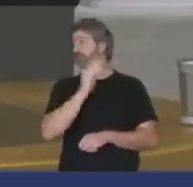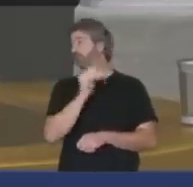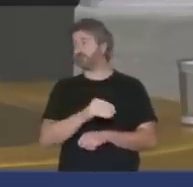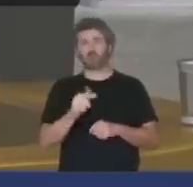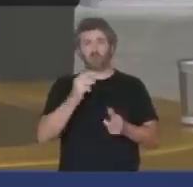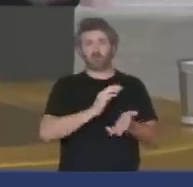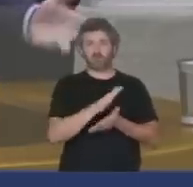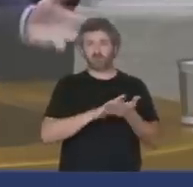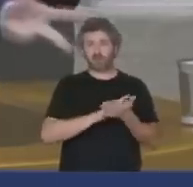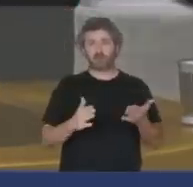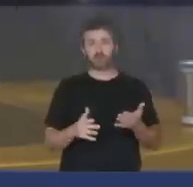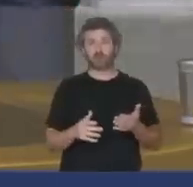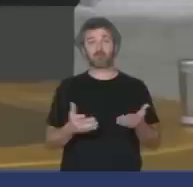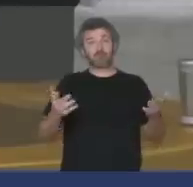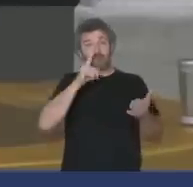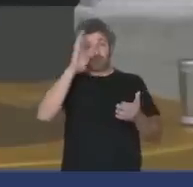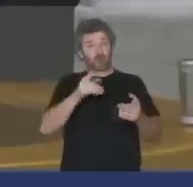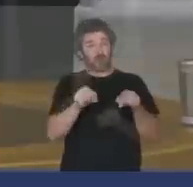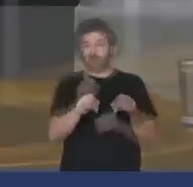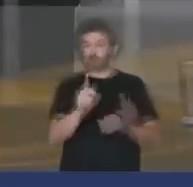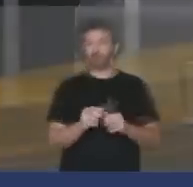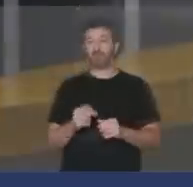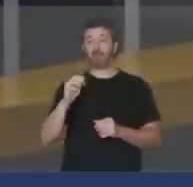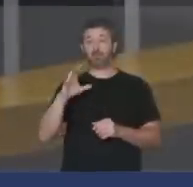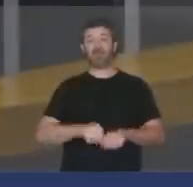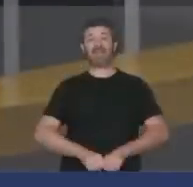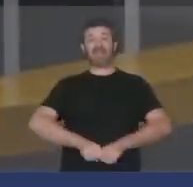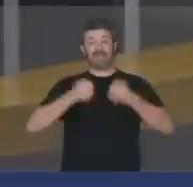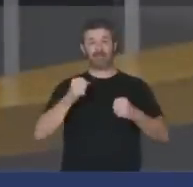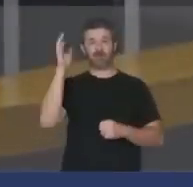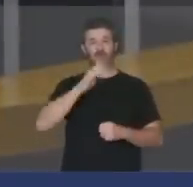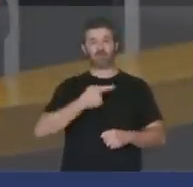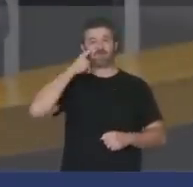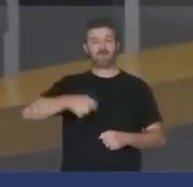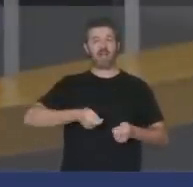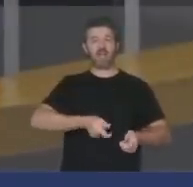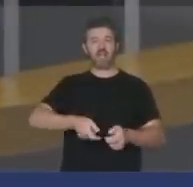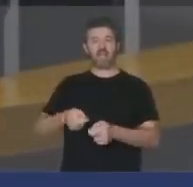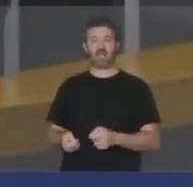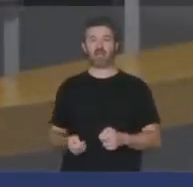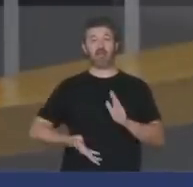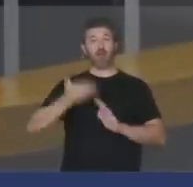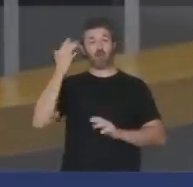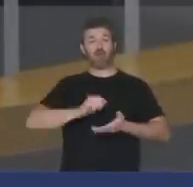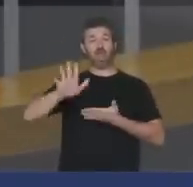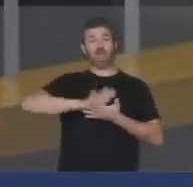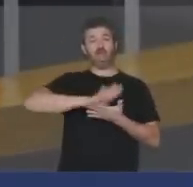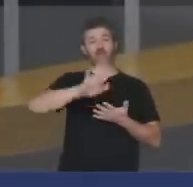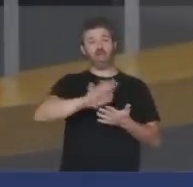Brasil, não tem investimentos no país. Este é o Risco Brasil. É a PEC do rombo, é a PEC do calote, é a PEC do aumento de